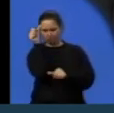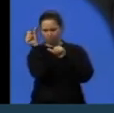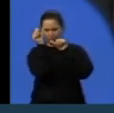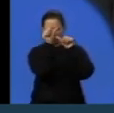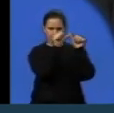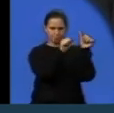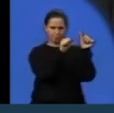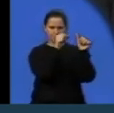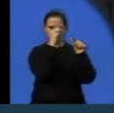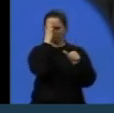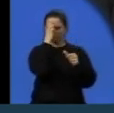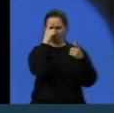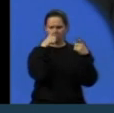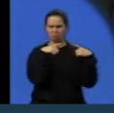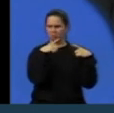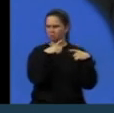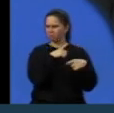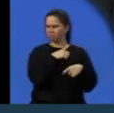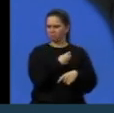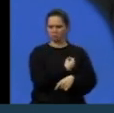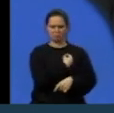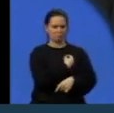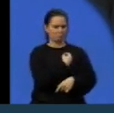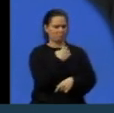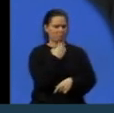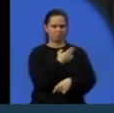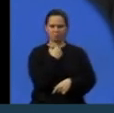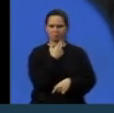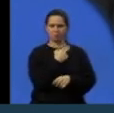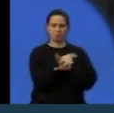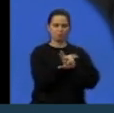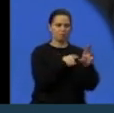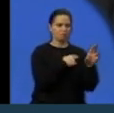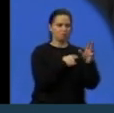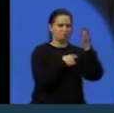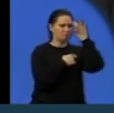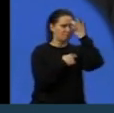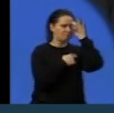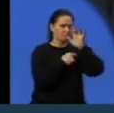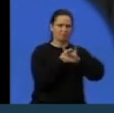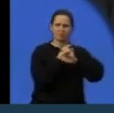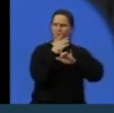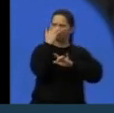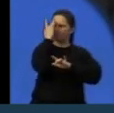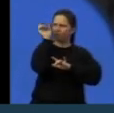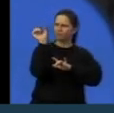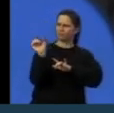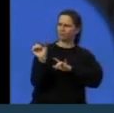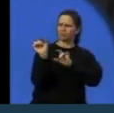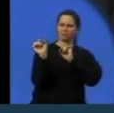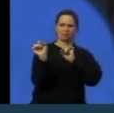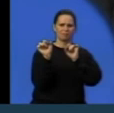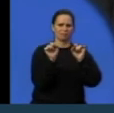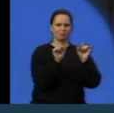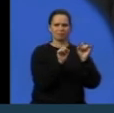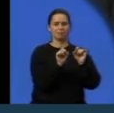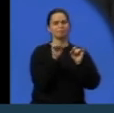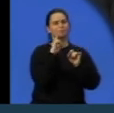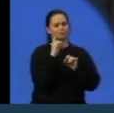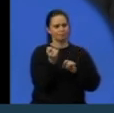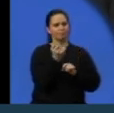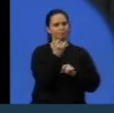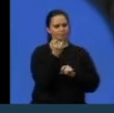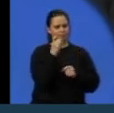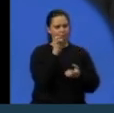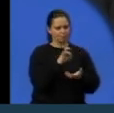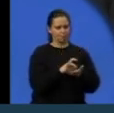pessoa não sabe onde está, ela não consegue dizer o próprio nome, não consegue identificar outras pessoas da família, são sinais importantes que